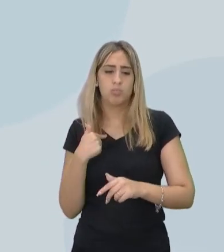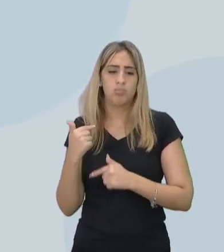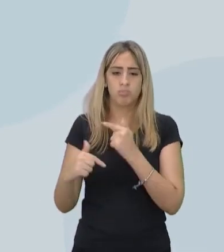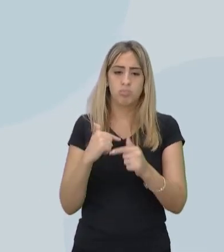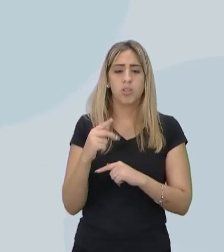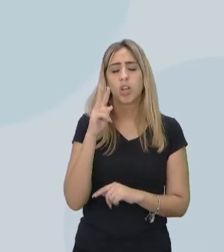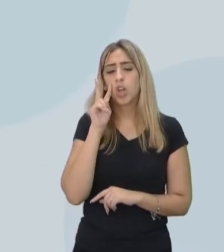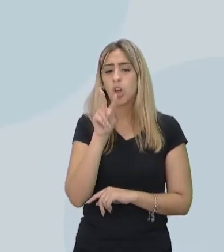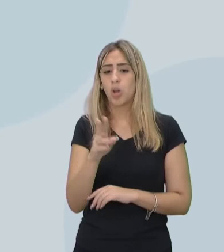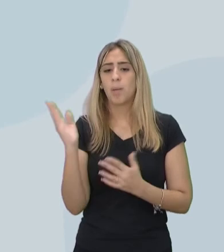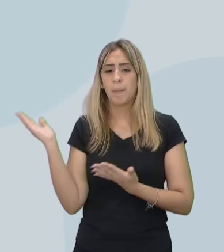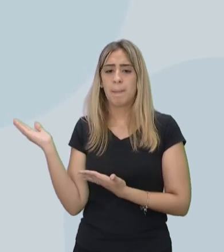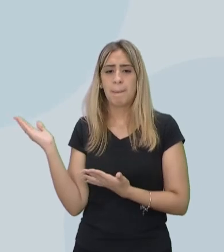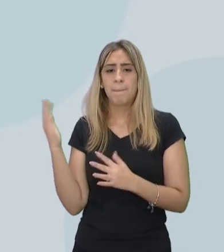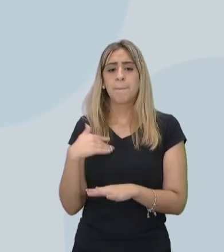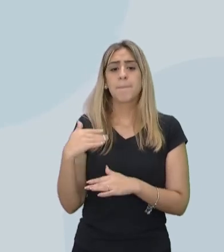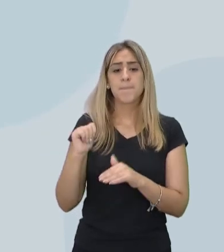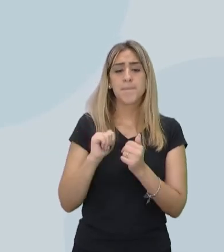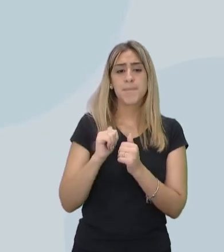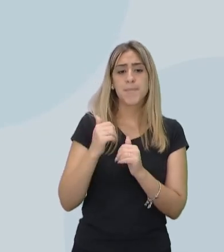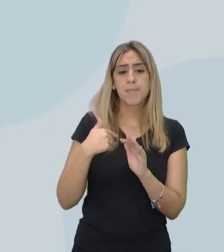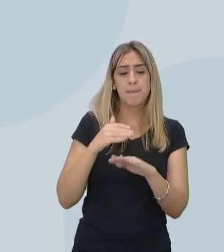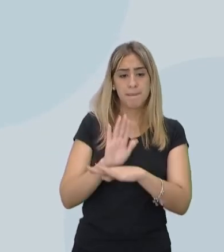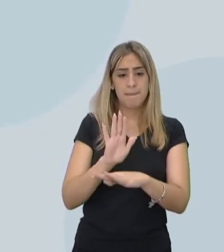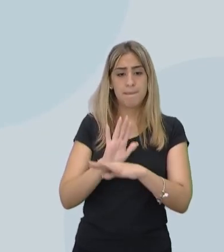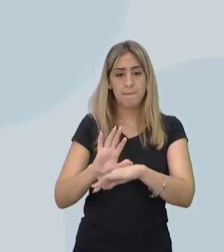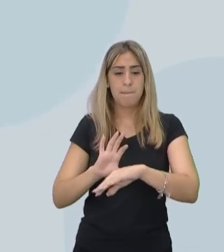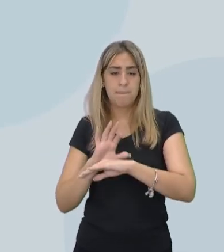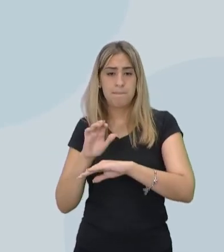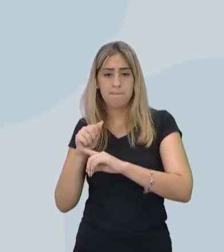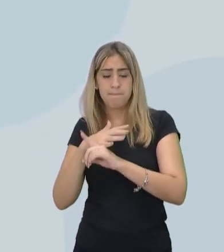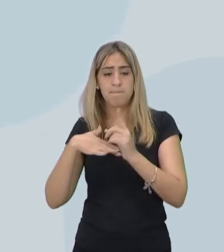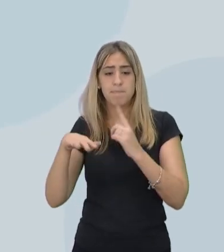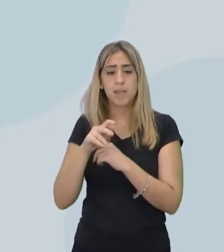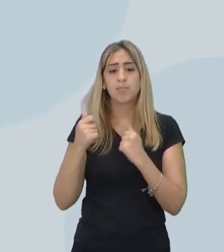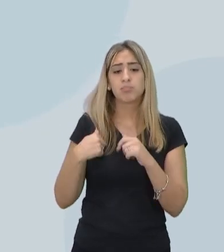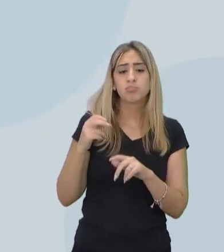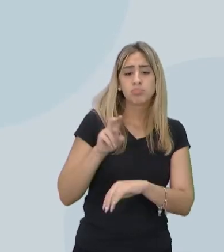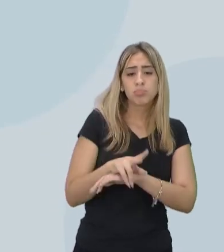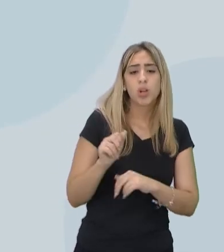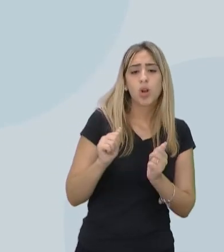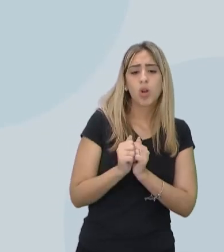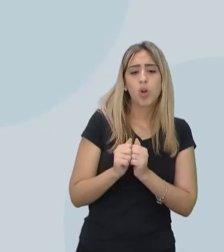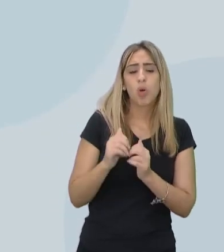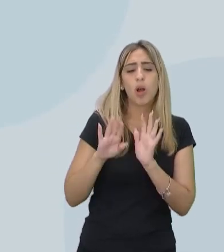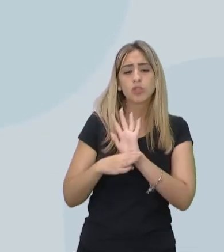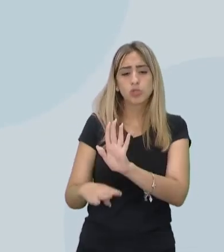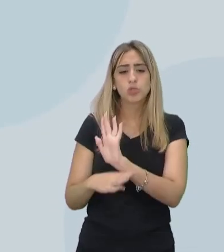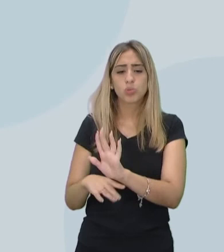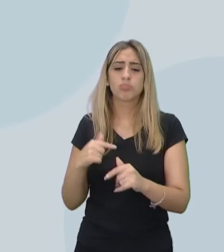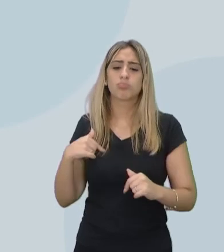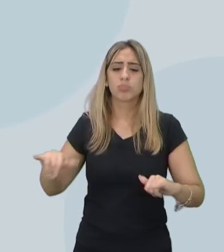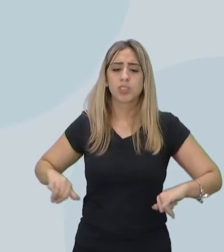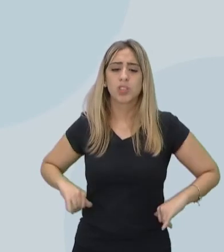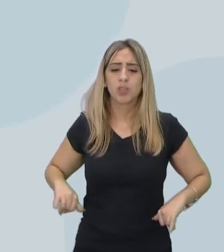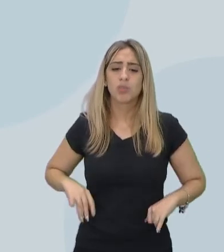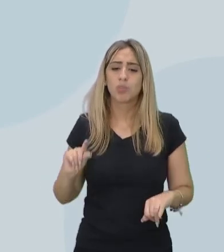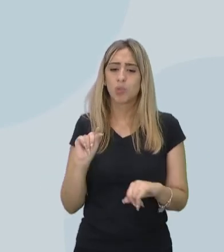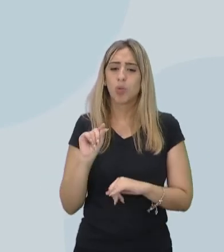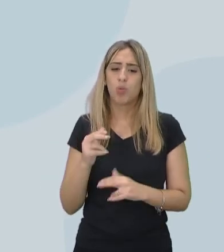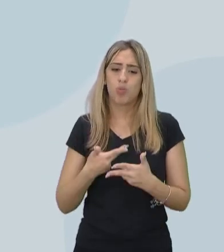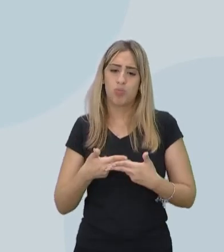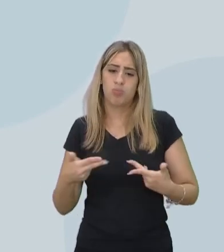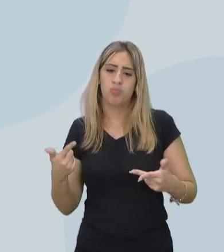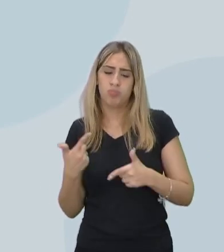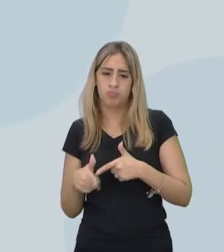isso. E olha lá, a assistência social normalmente precisa atrair recursos e sofre com vulnerabilidade. Sem